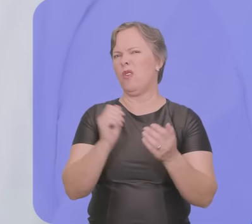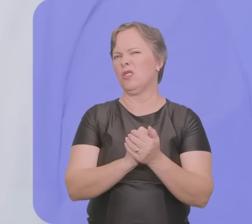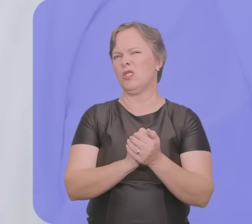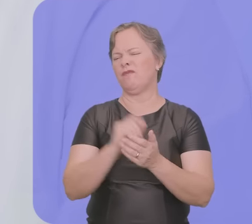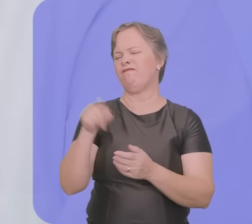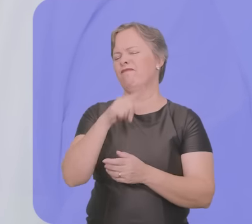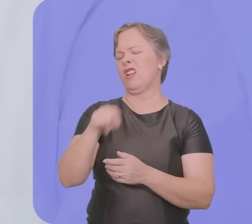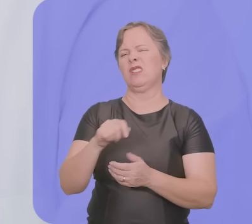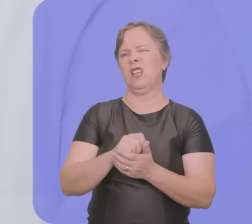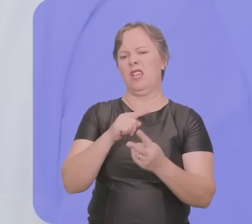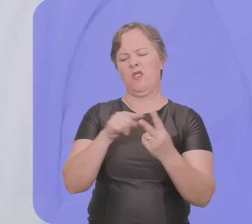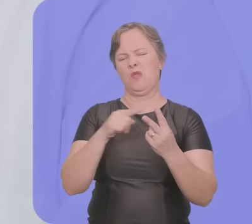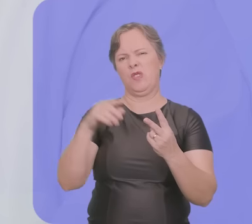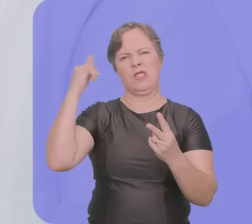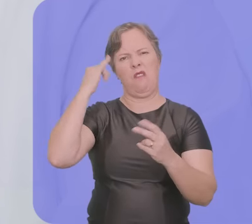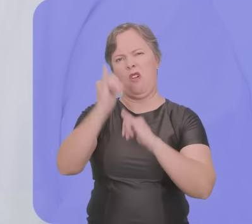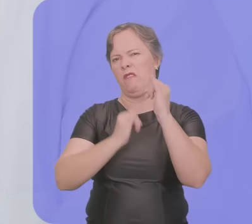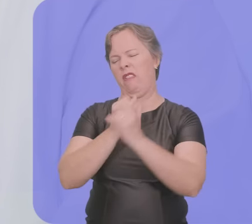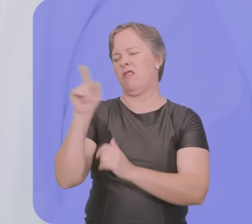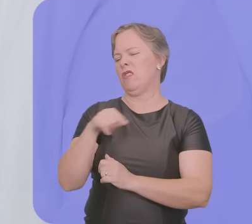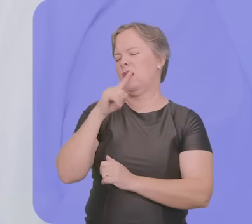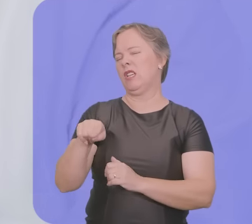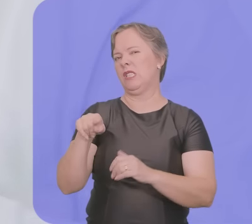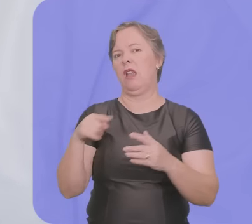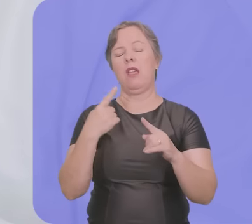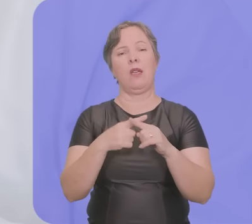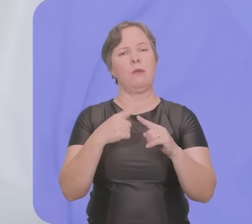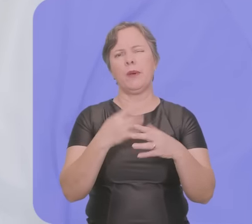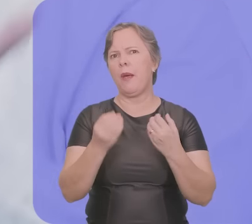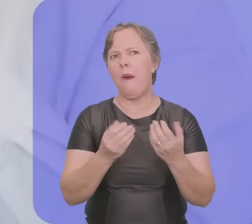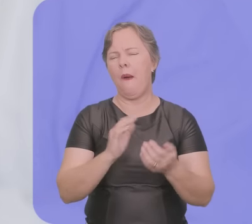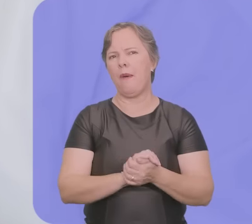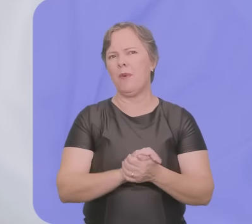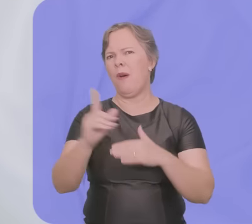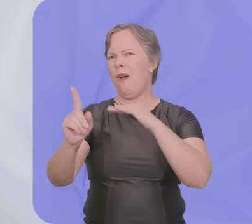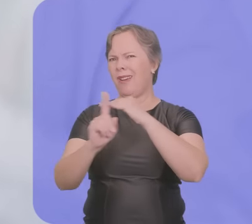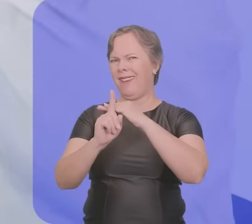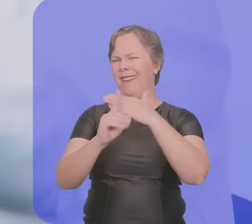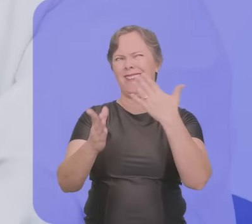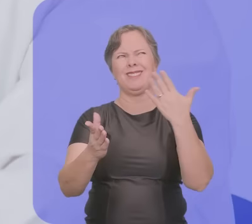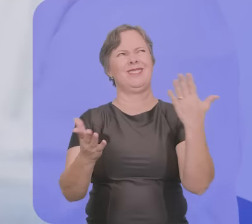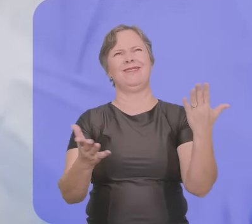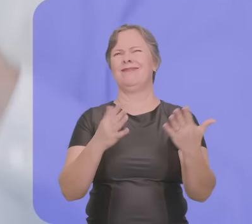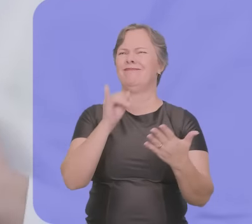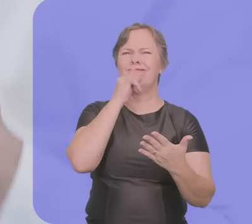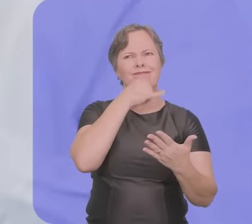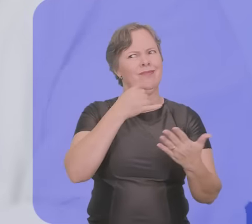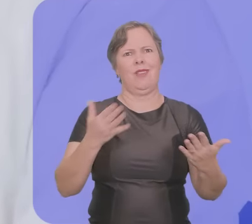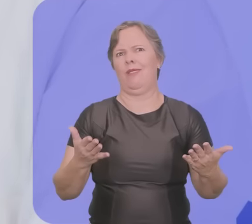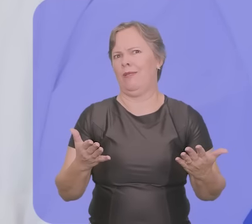nenhum dos 2 serviços no momento mais, porque o consumidor ele vai ficando chateado com esse tipo